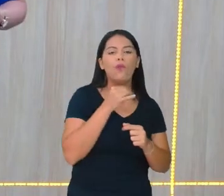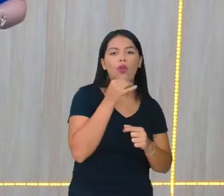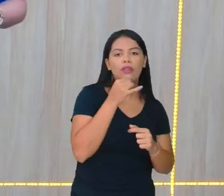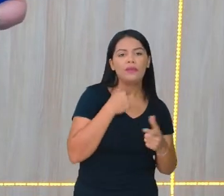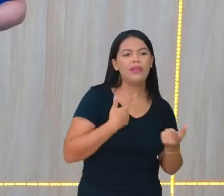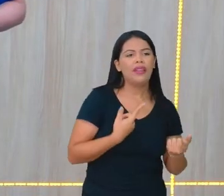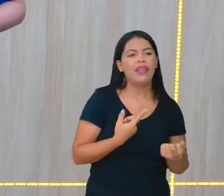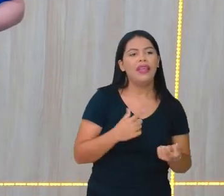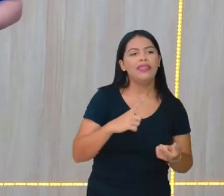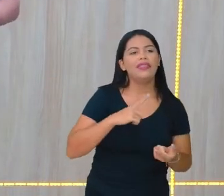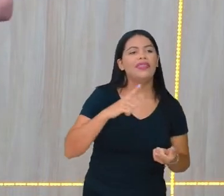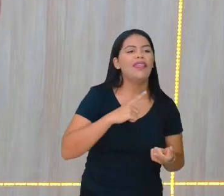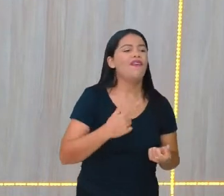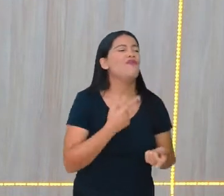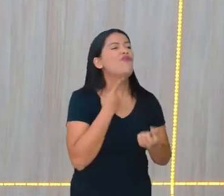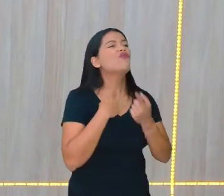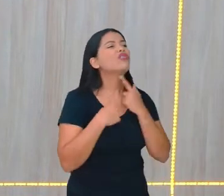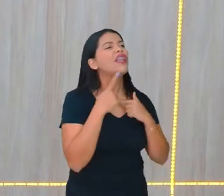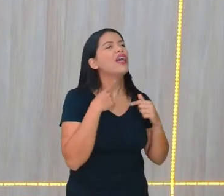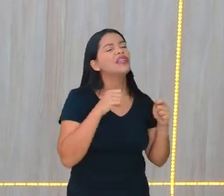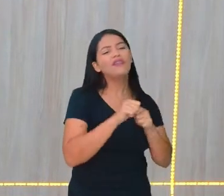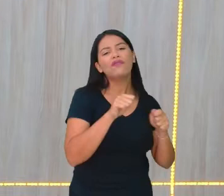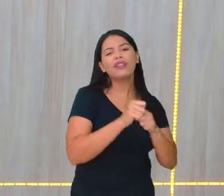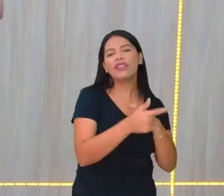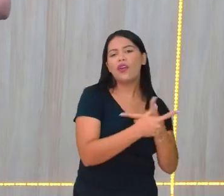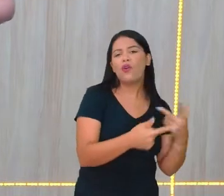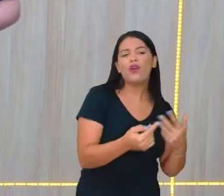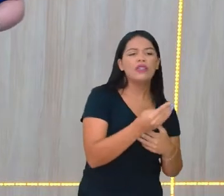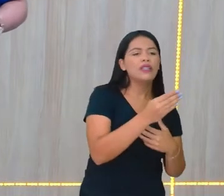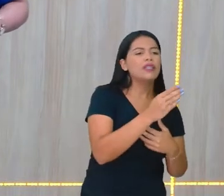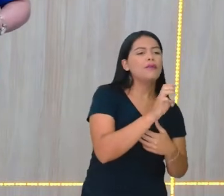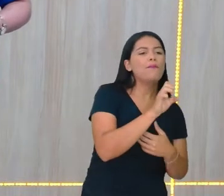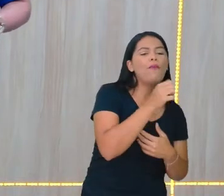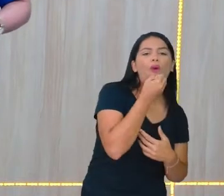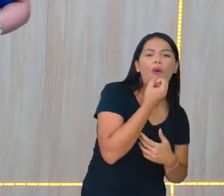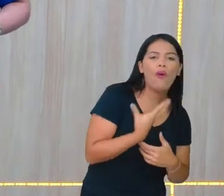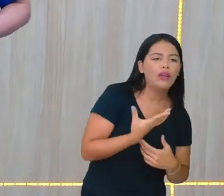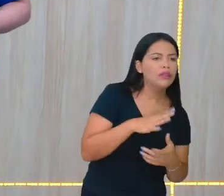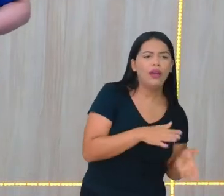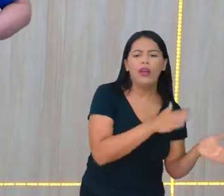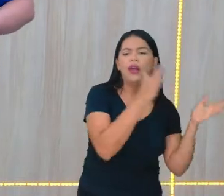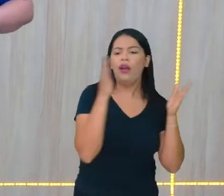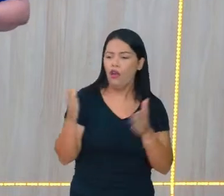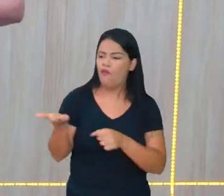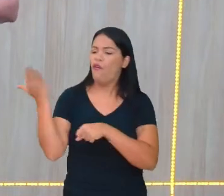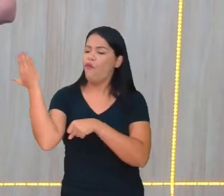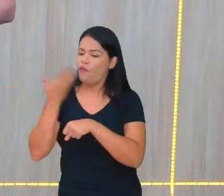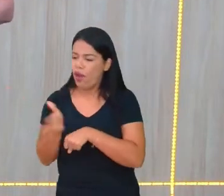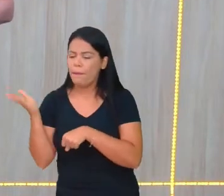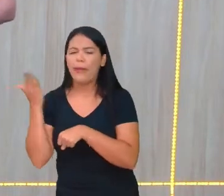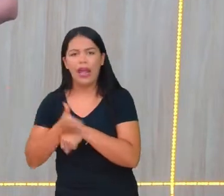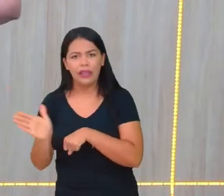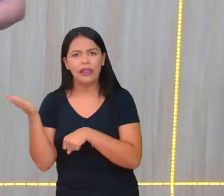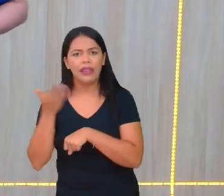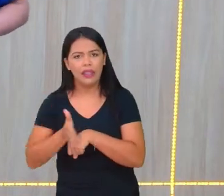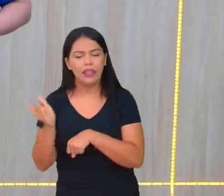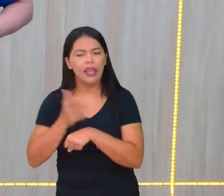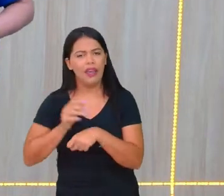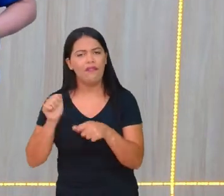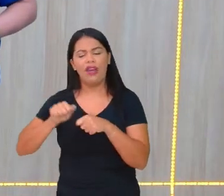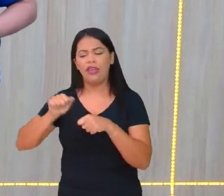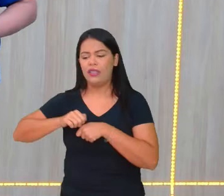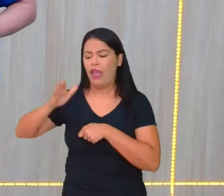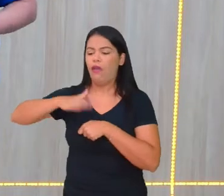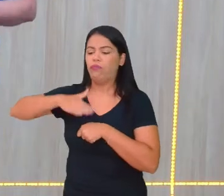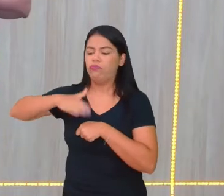bem e realmente fazer o bem, né? No momento que surge a oportunidade de ser uma pessoa melhor, nós temos que